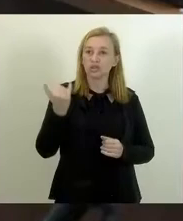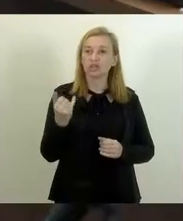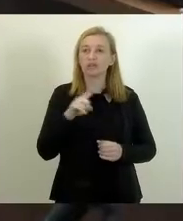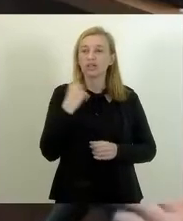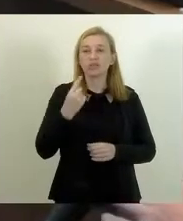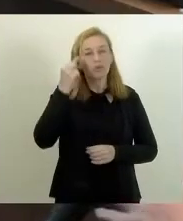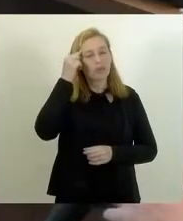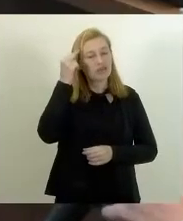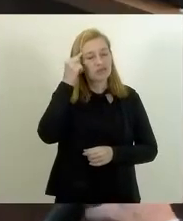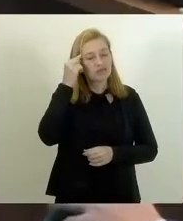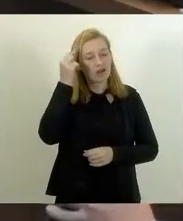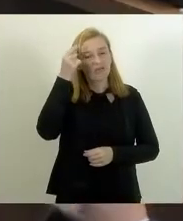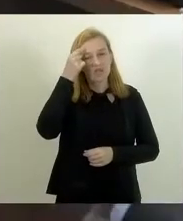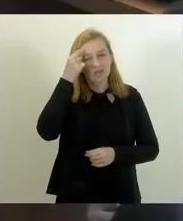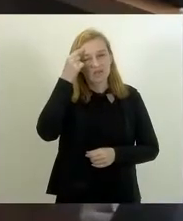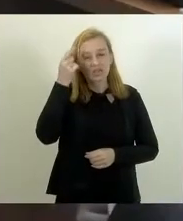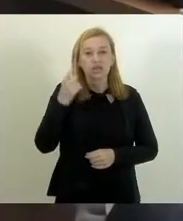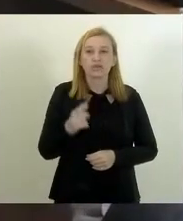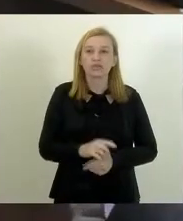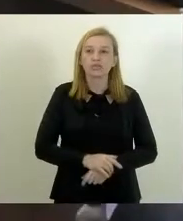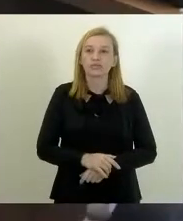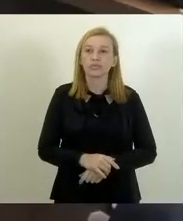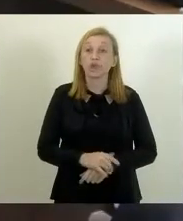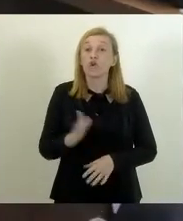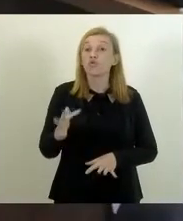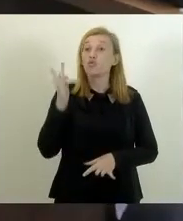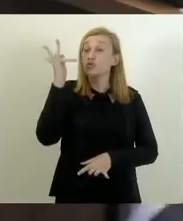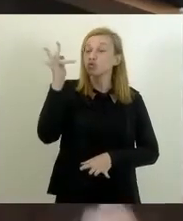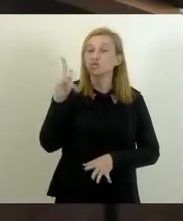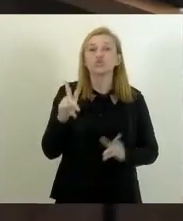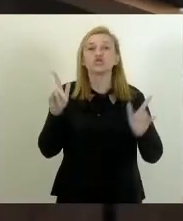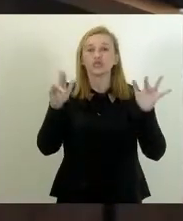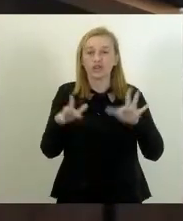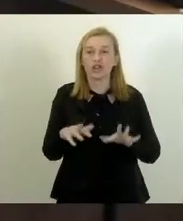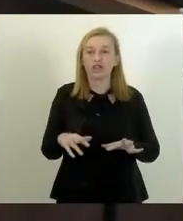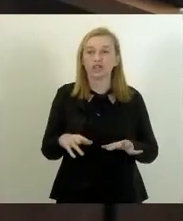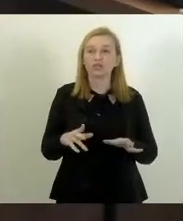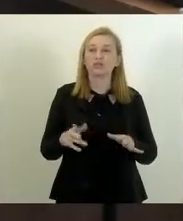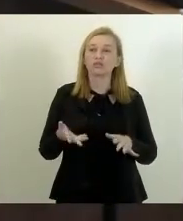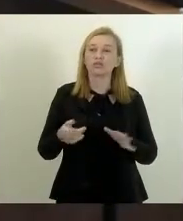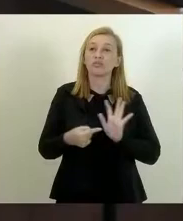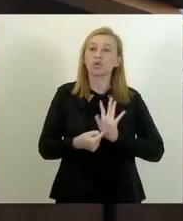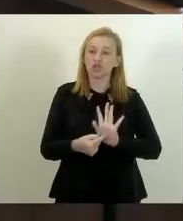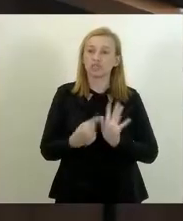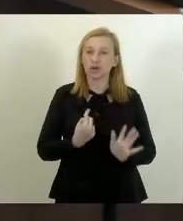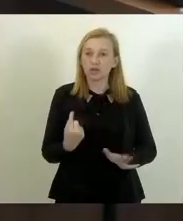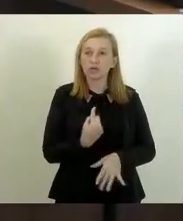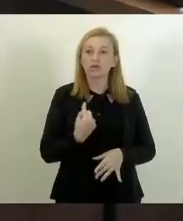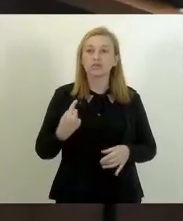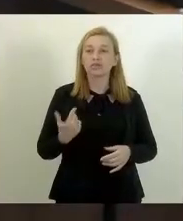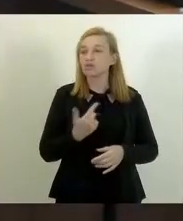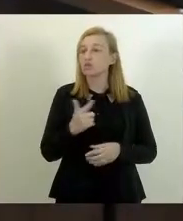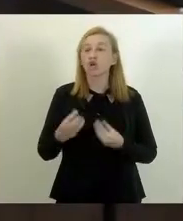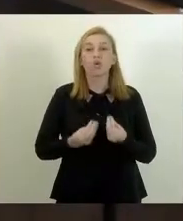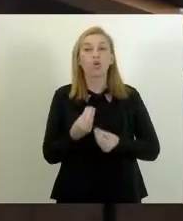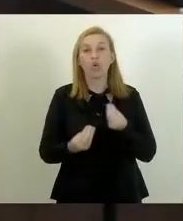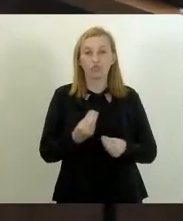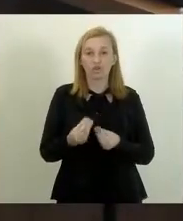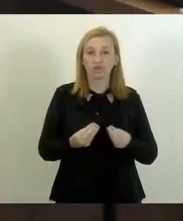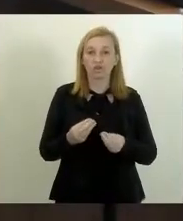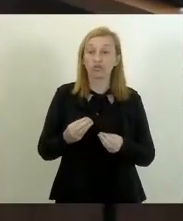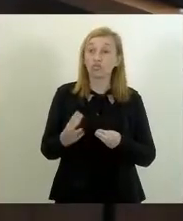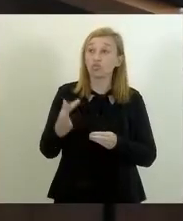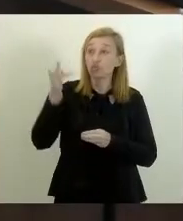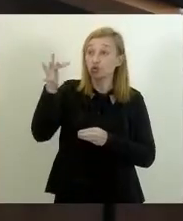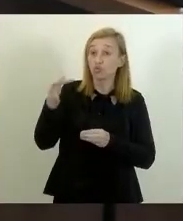refletir, para a gente apontar um horizonte de um futuro diferente do que foi o passado. Mas não há como fazer um futuro